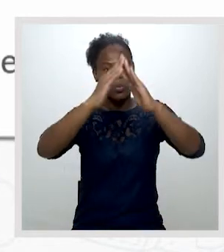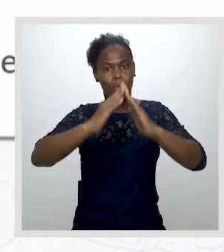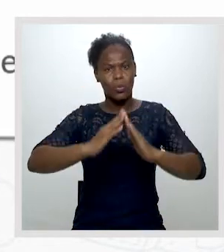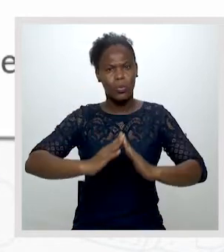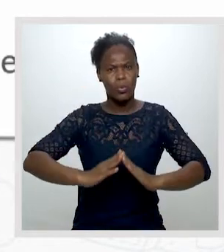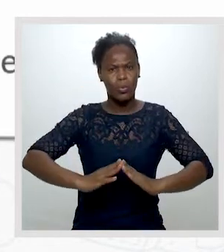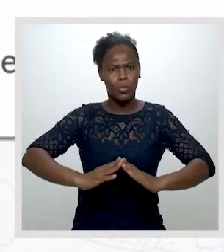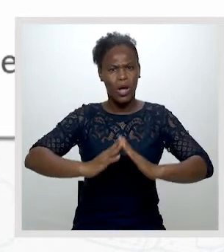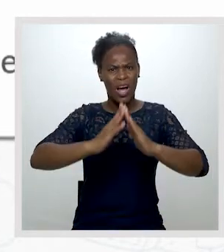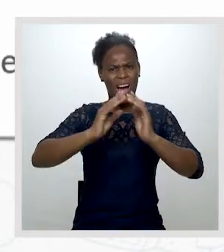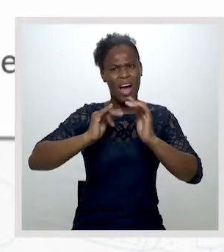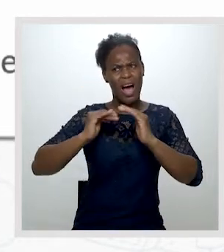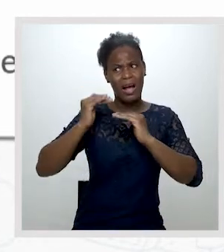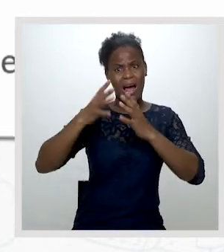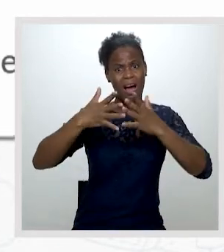Alta.